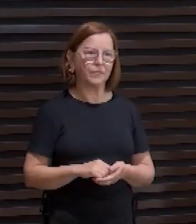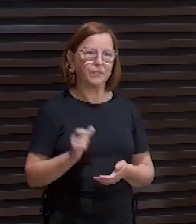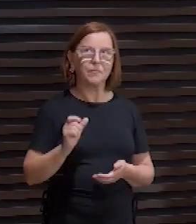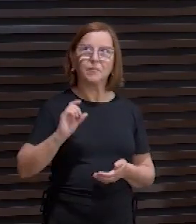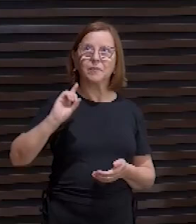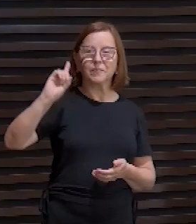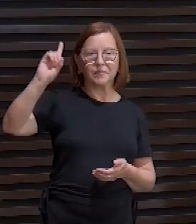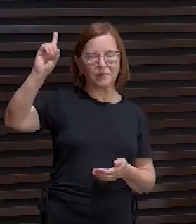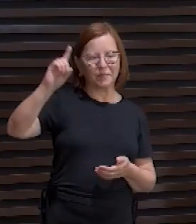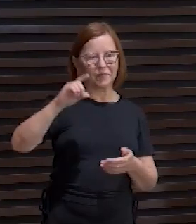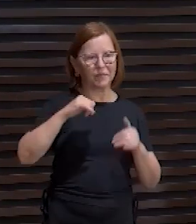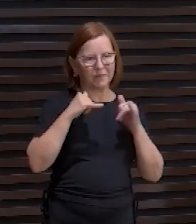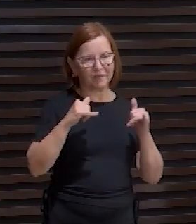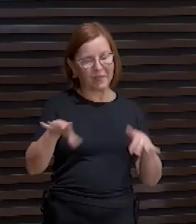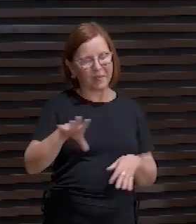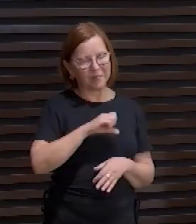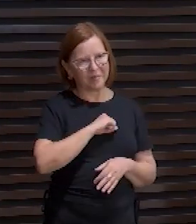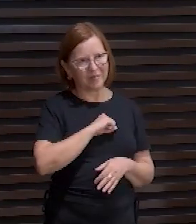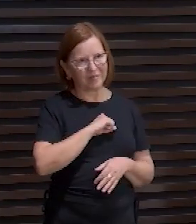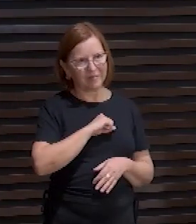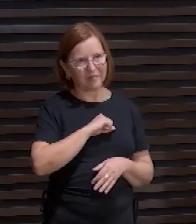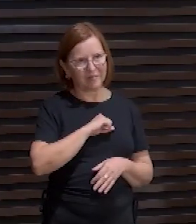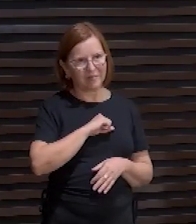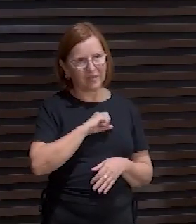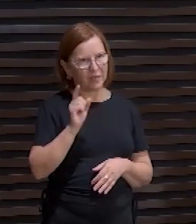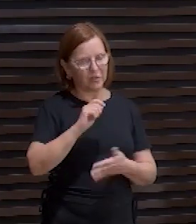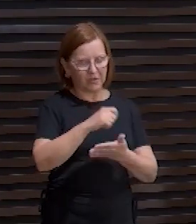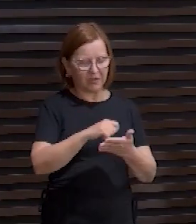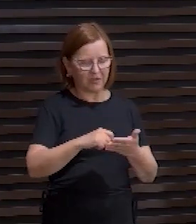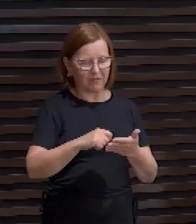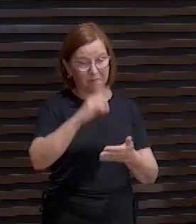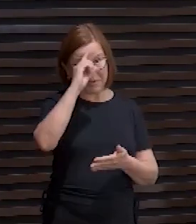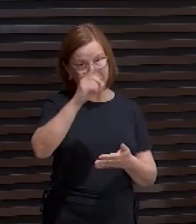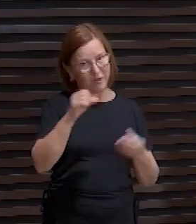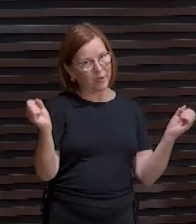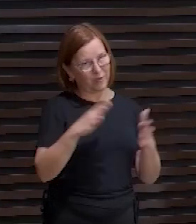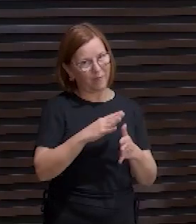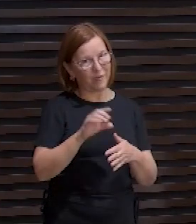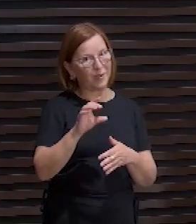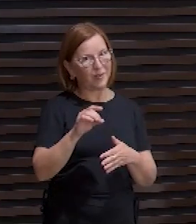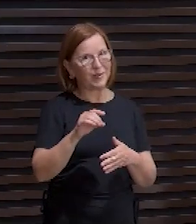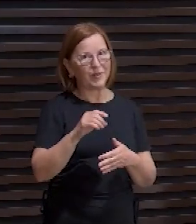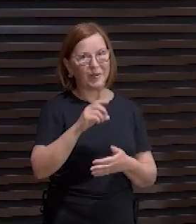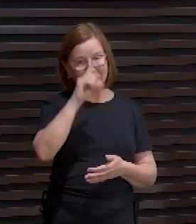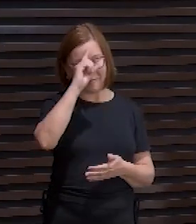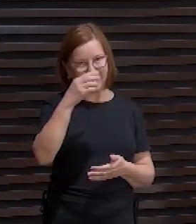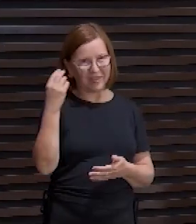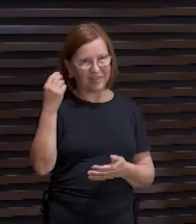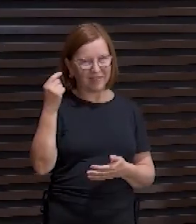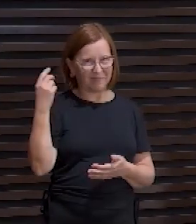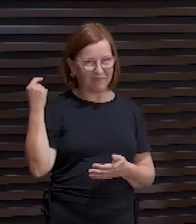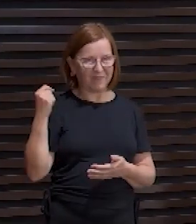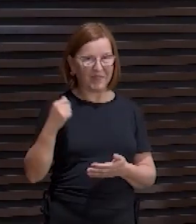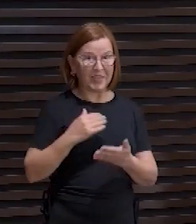Senhor. Amados, não vos escrevo mandamento novo, senão mandamento antigo, o qual desde o